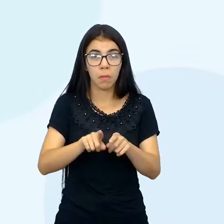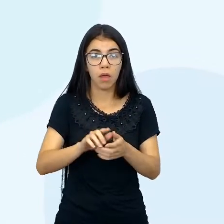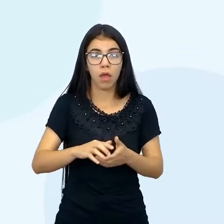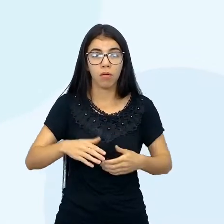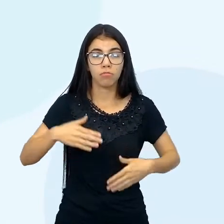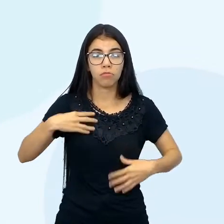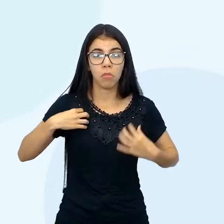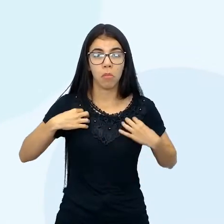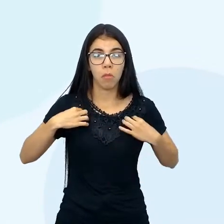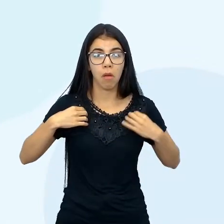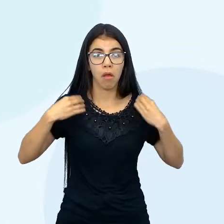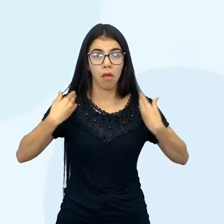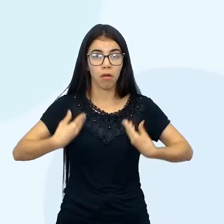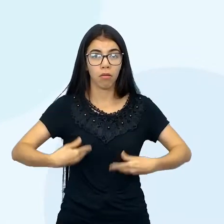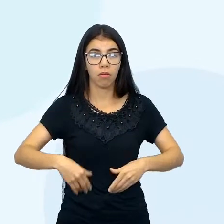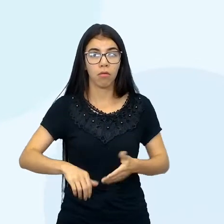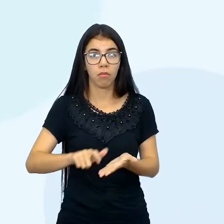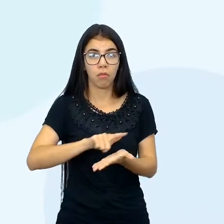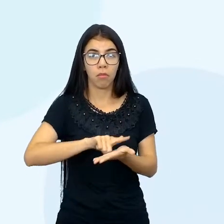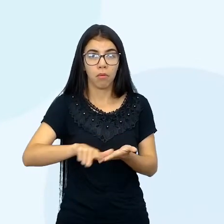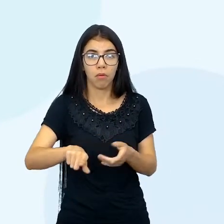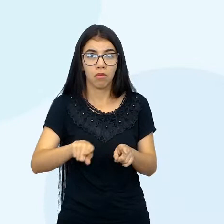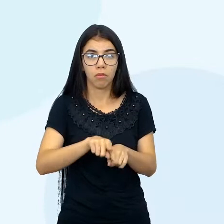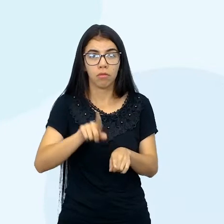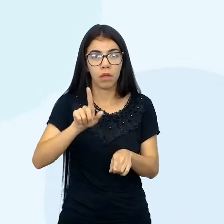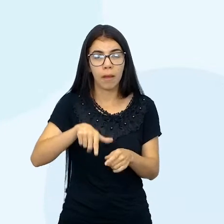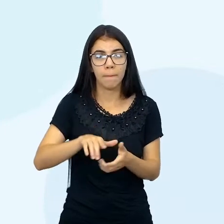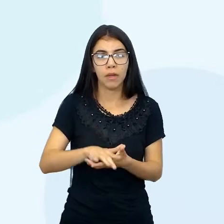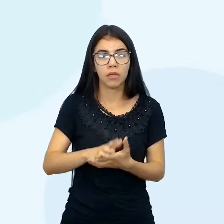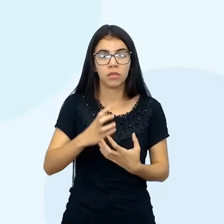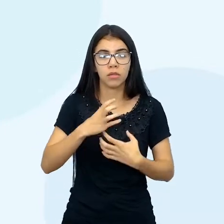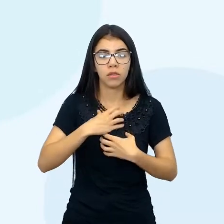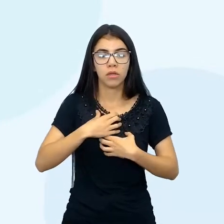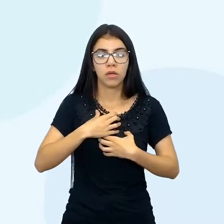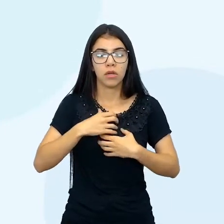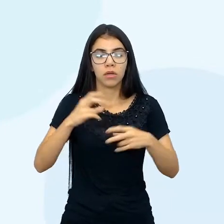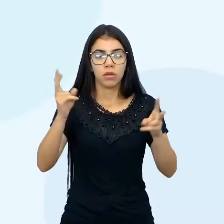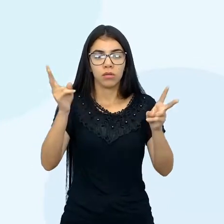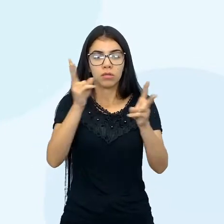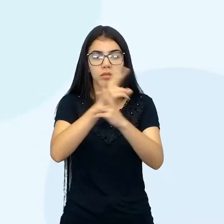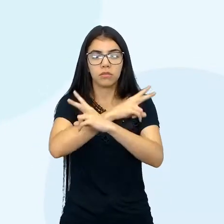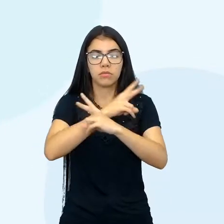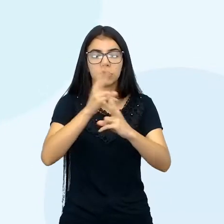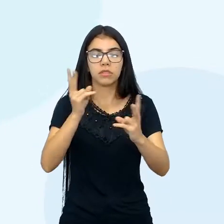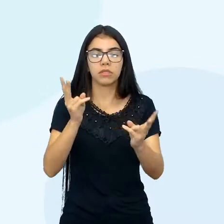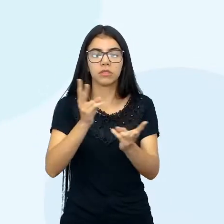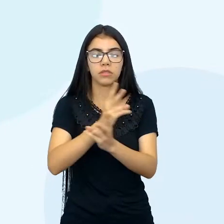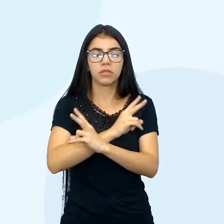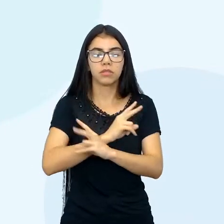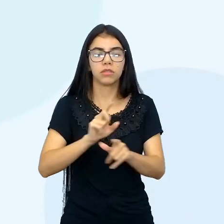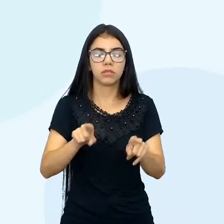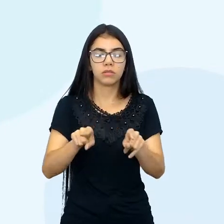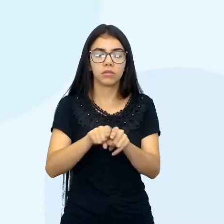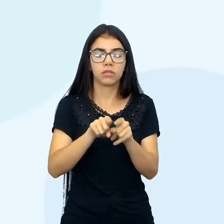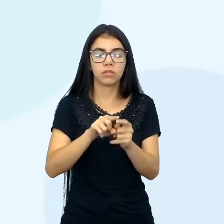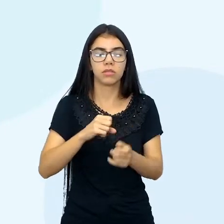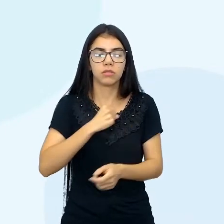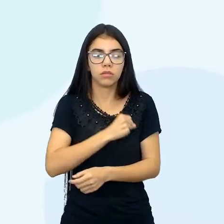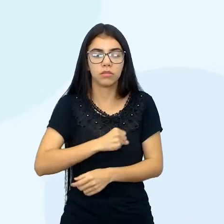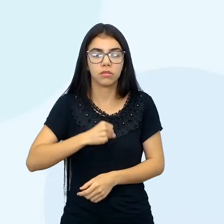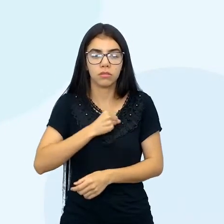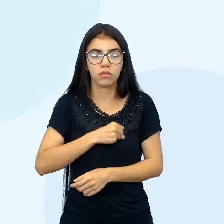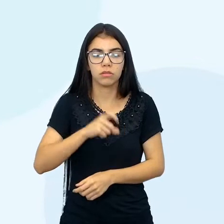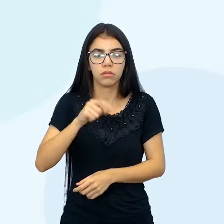que ficara de véspera nos coradouros umedecia o ar e punha-lhe um farto acre de sabão